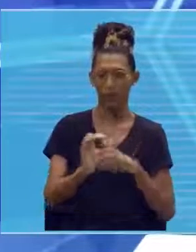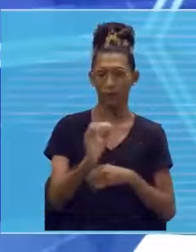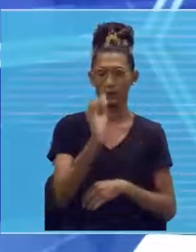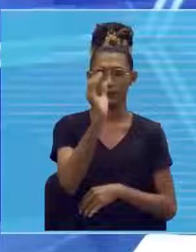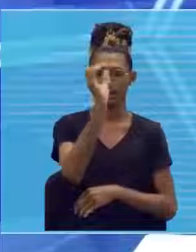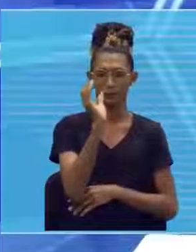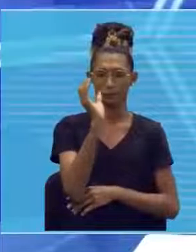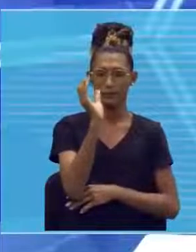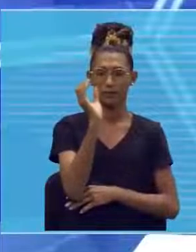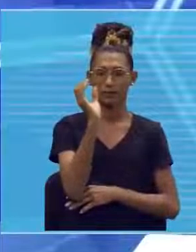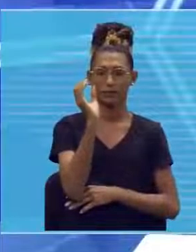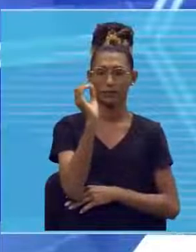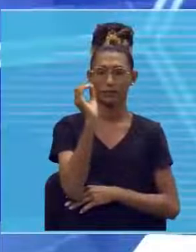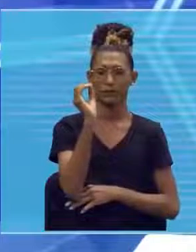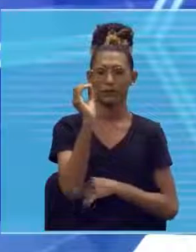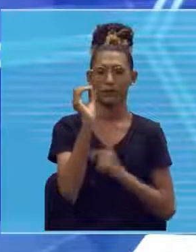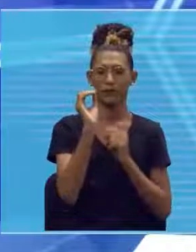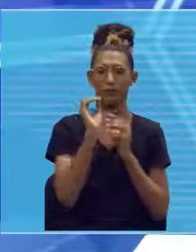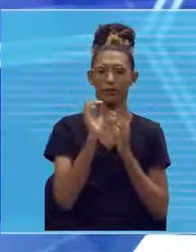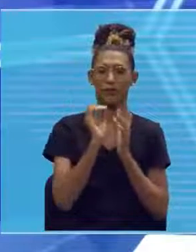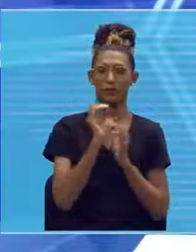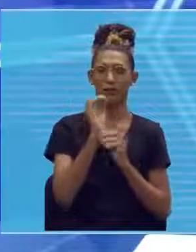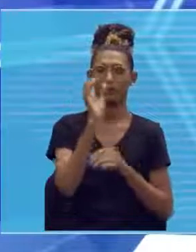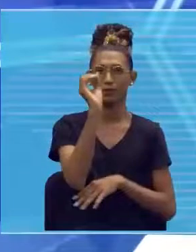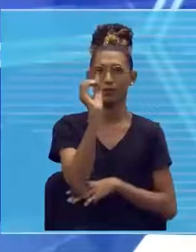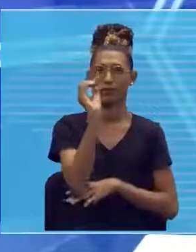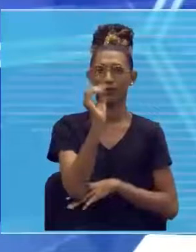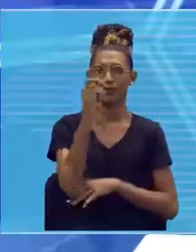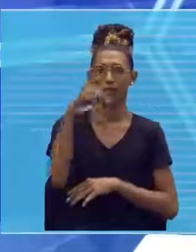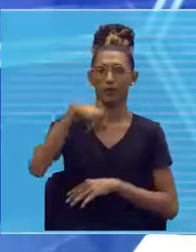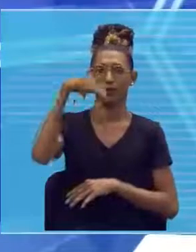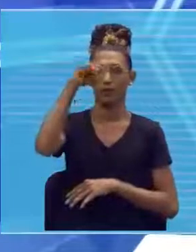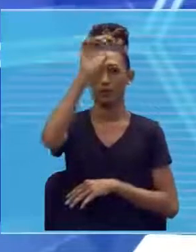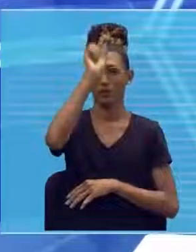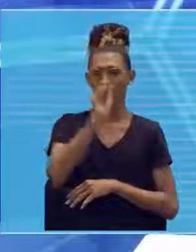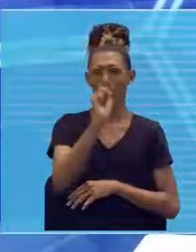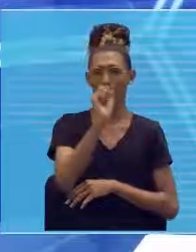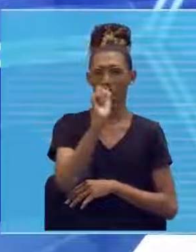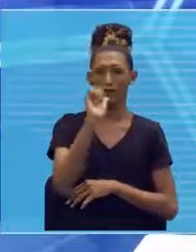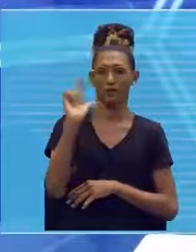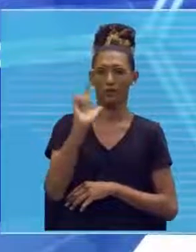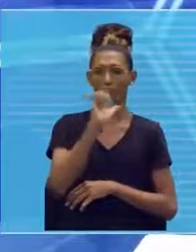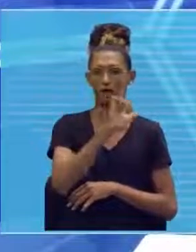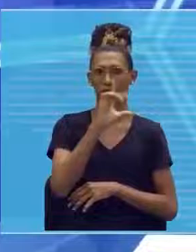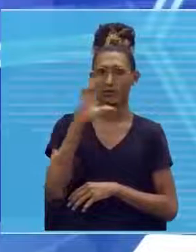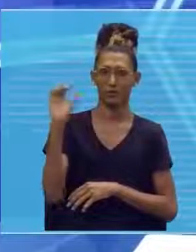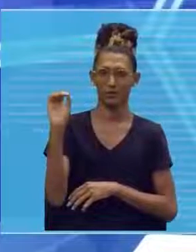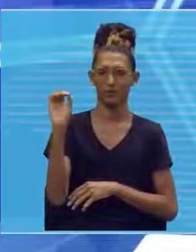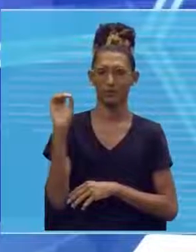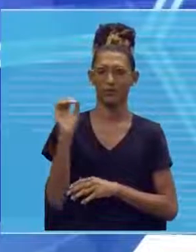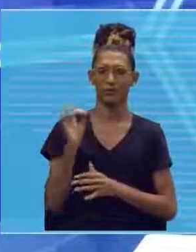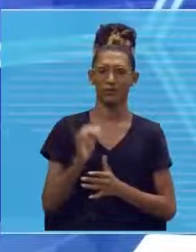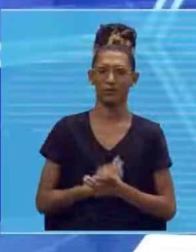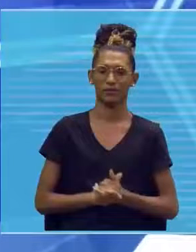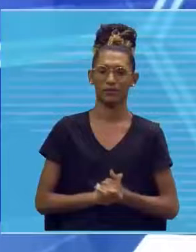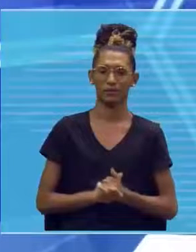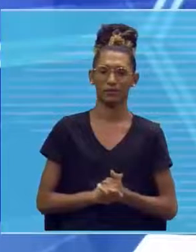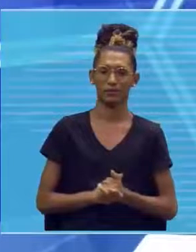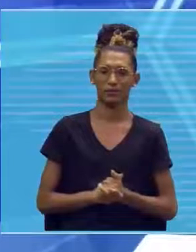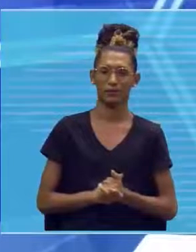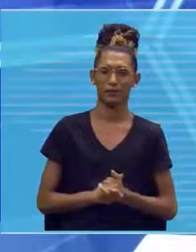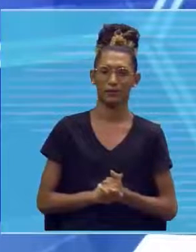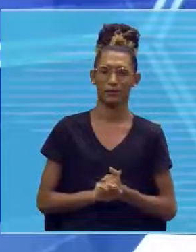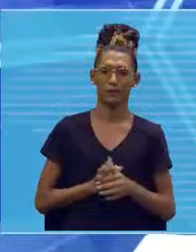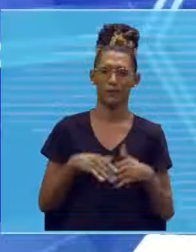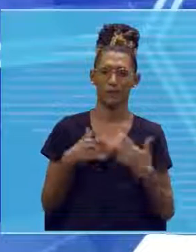e definir os quatro pontos cardeais Norte sul leste e oeste Ok